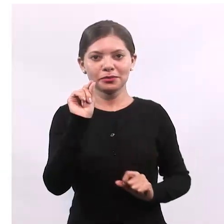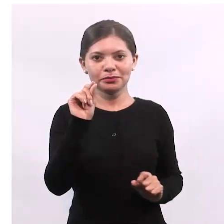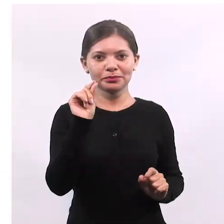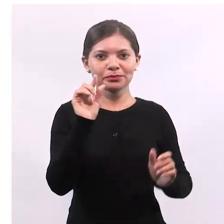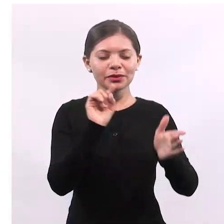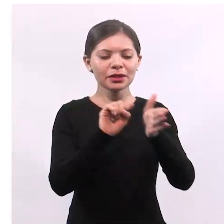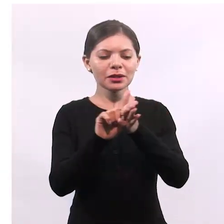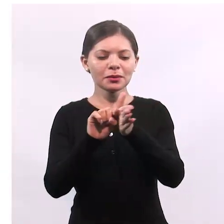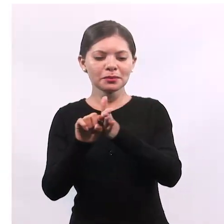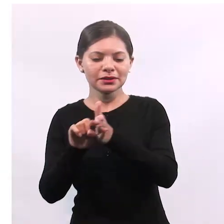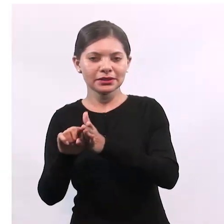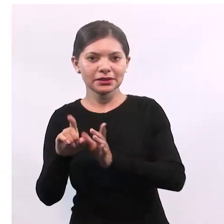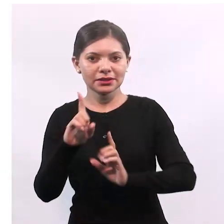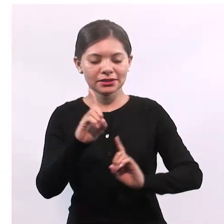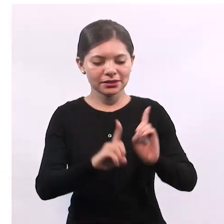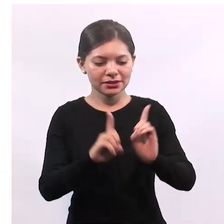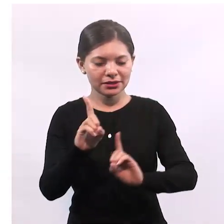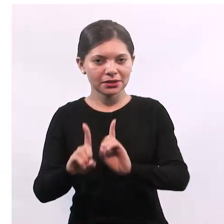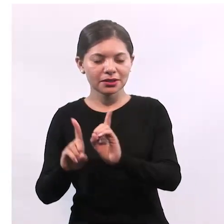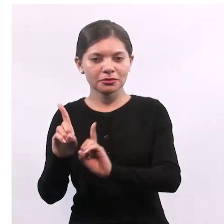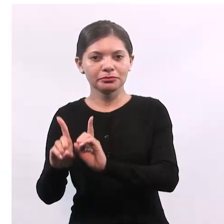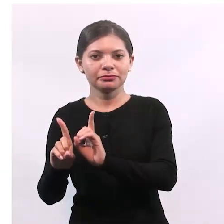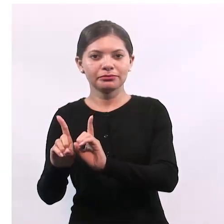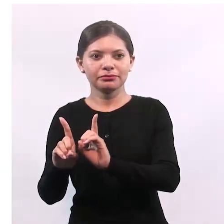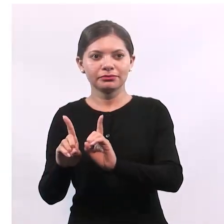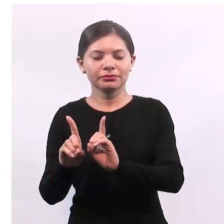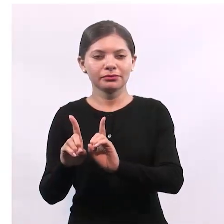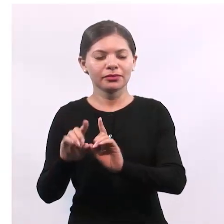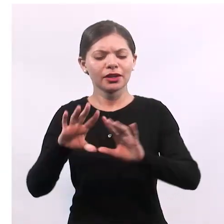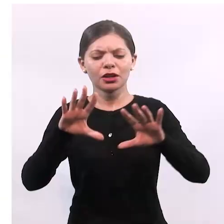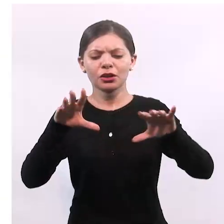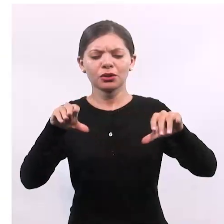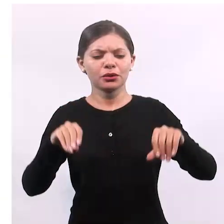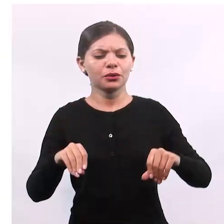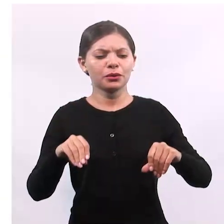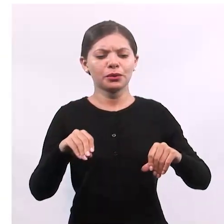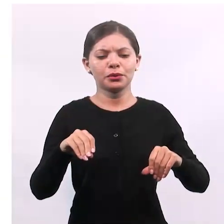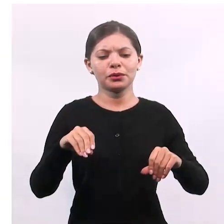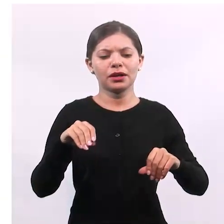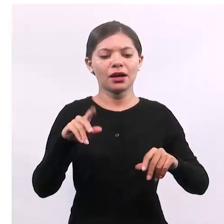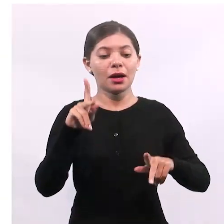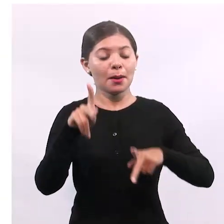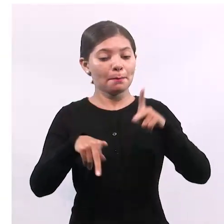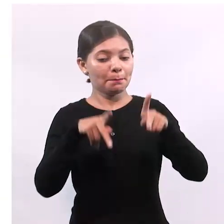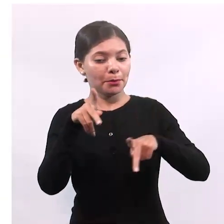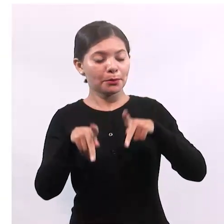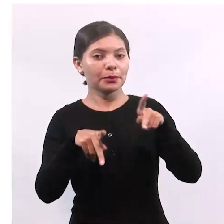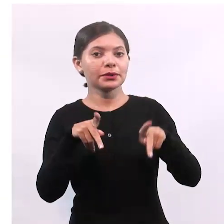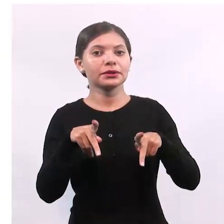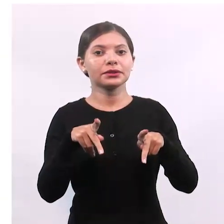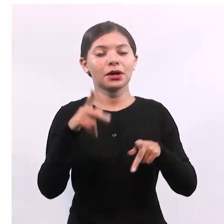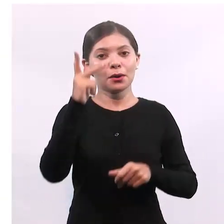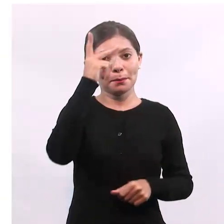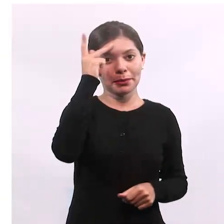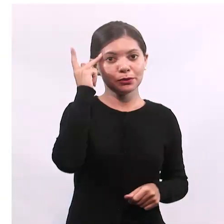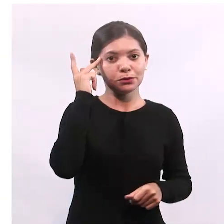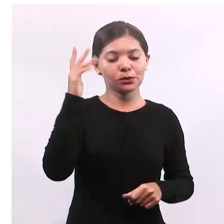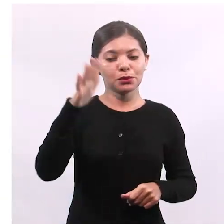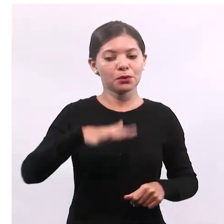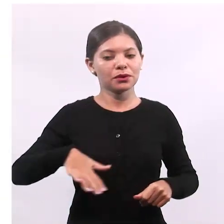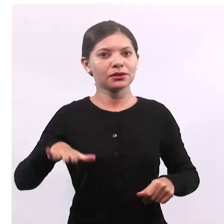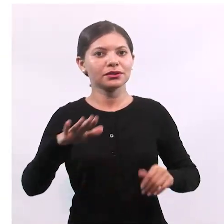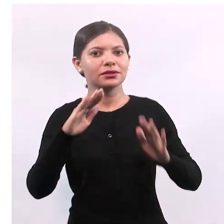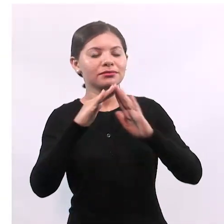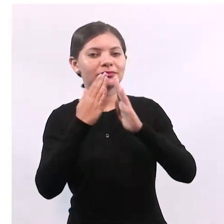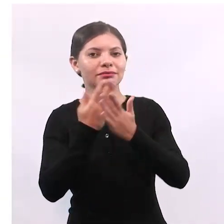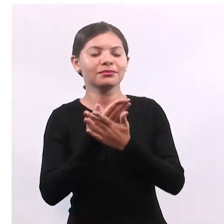sem citaria já que eu estou levando em consideração a toda população envolvida a população as escolas